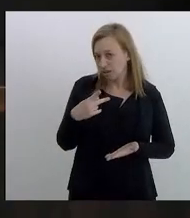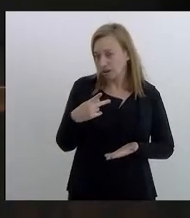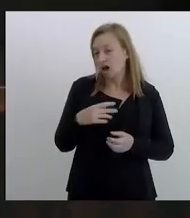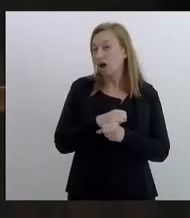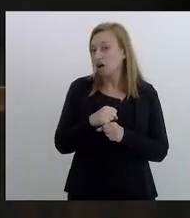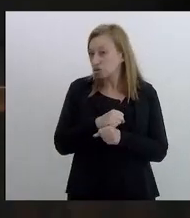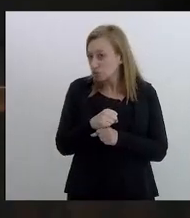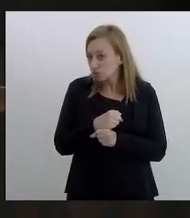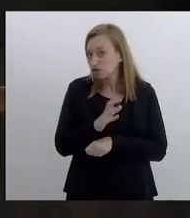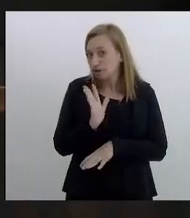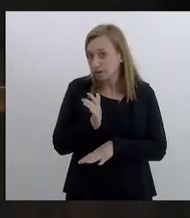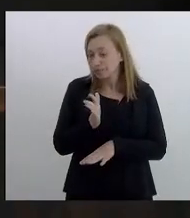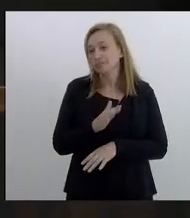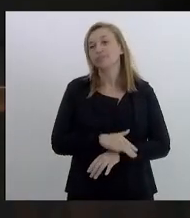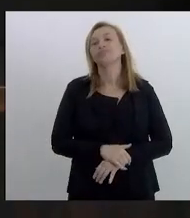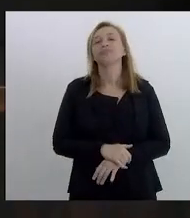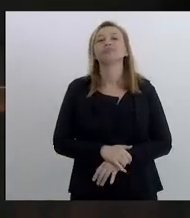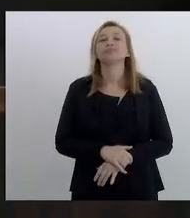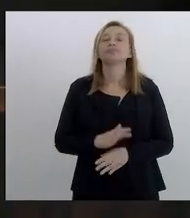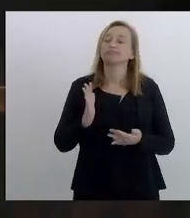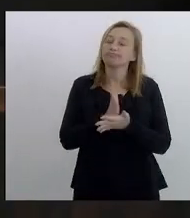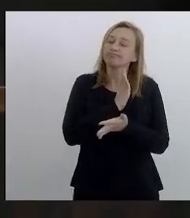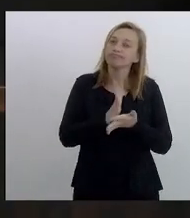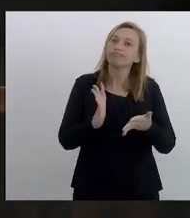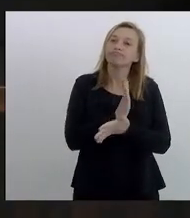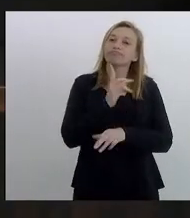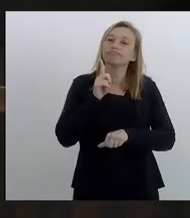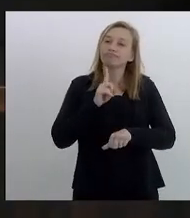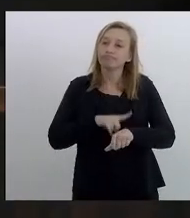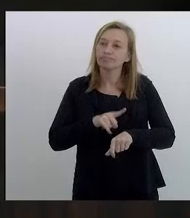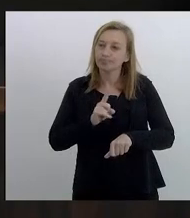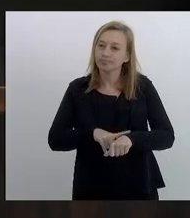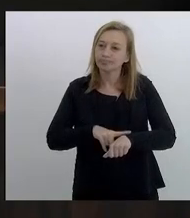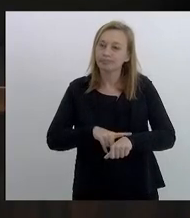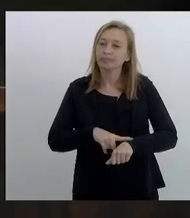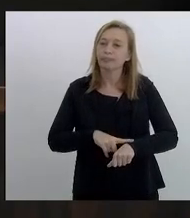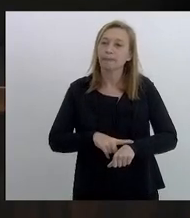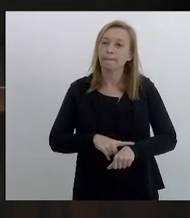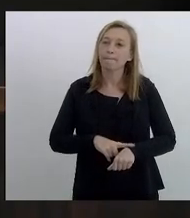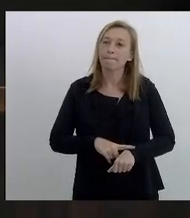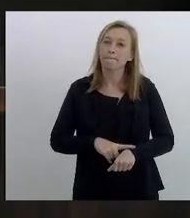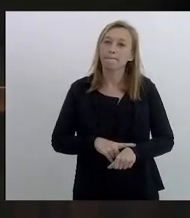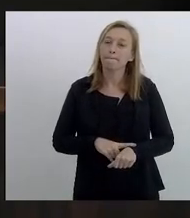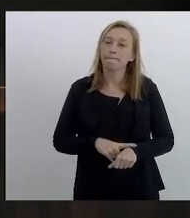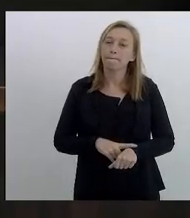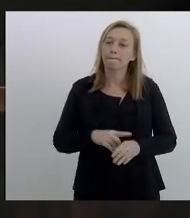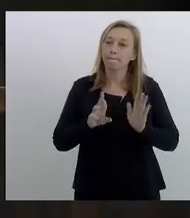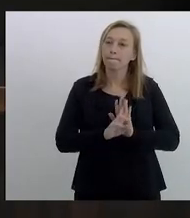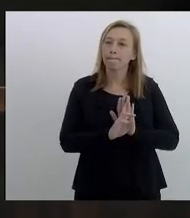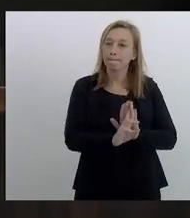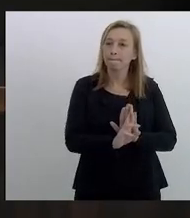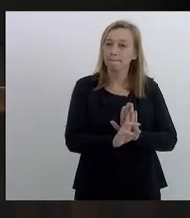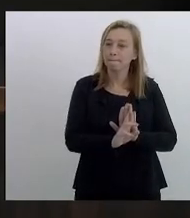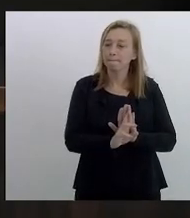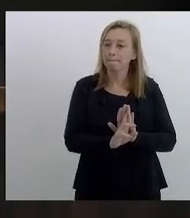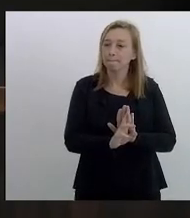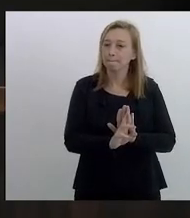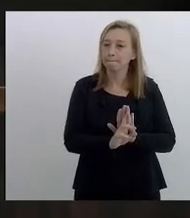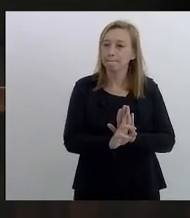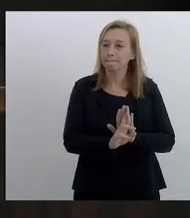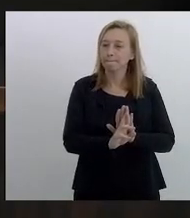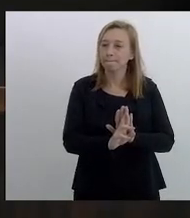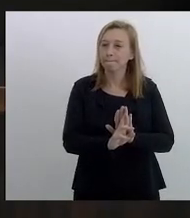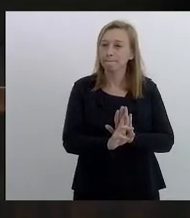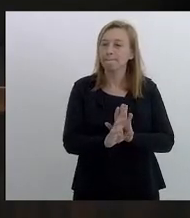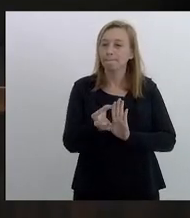tempo. E aí, em alguns momentos, o que passa por representantes de categorias é que parece que não quer